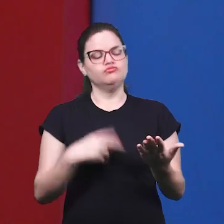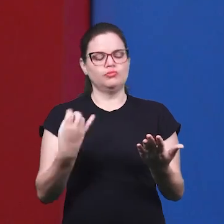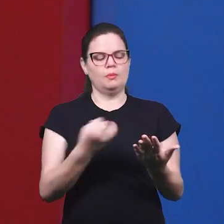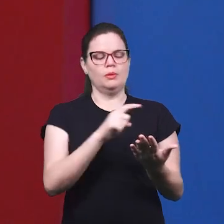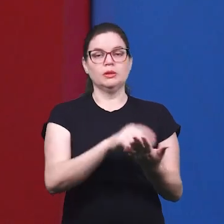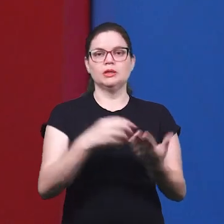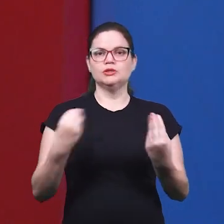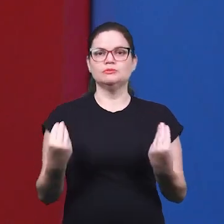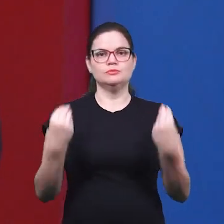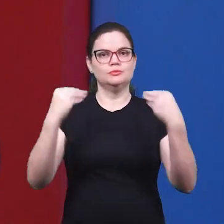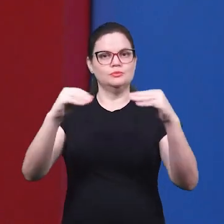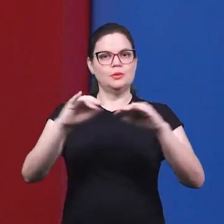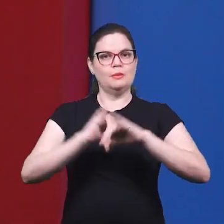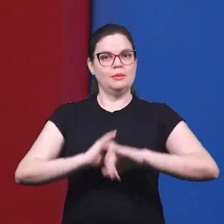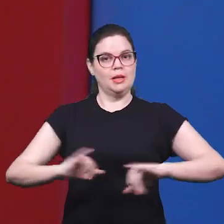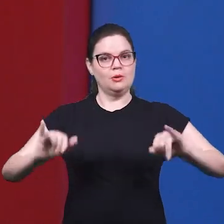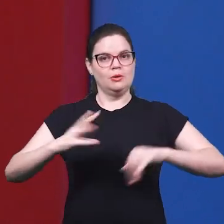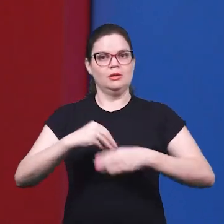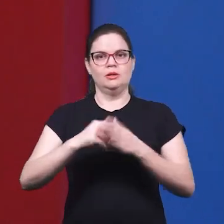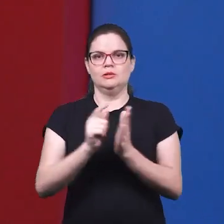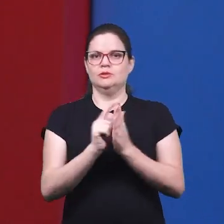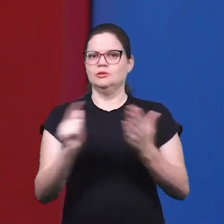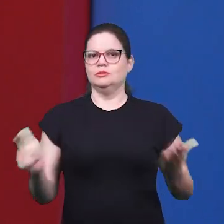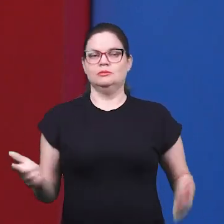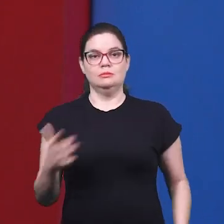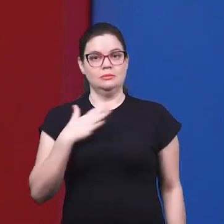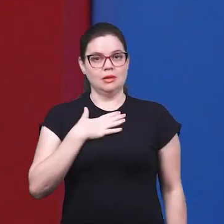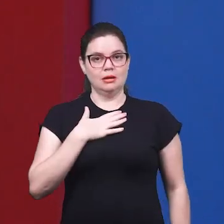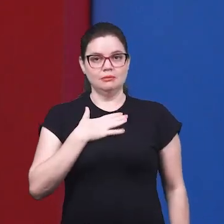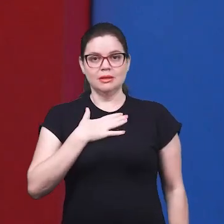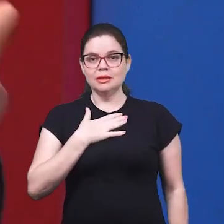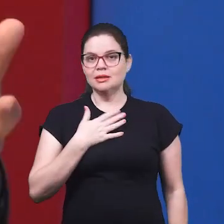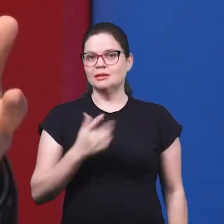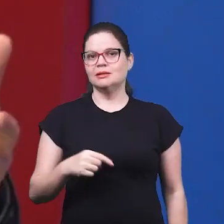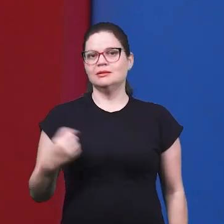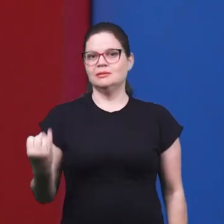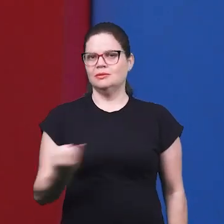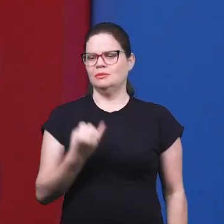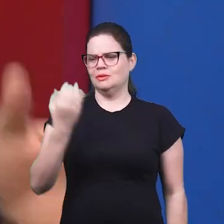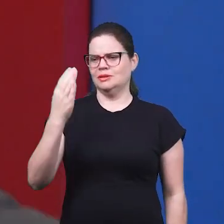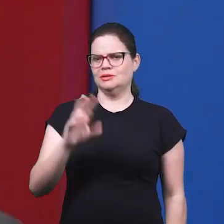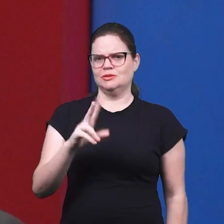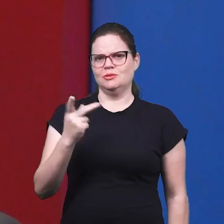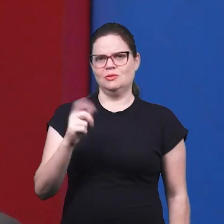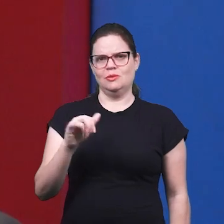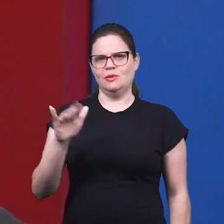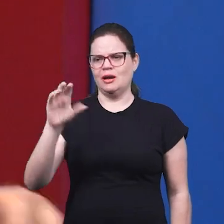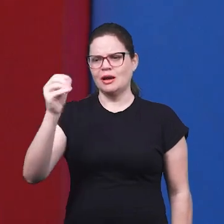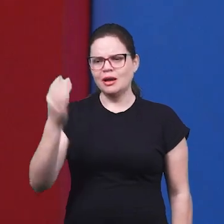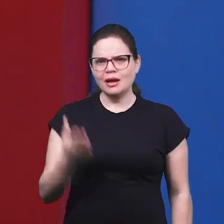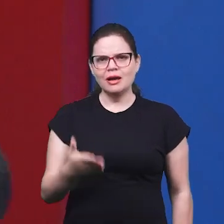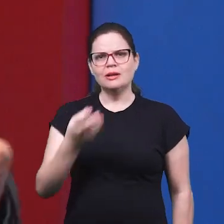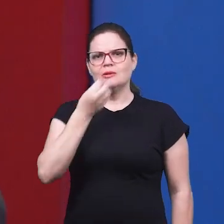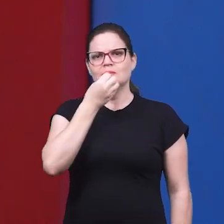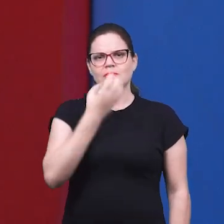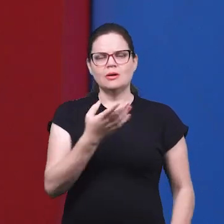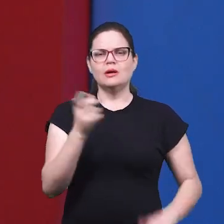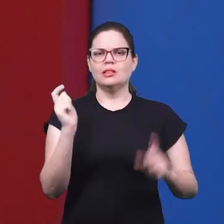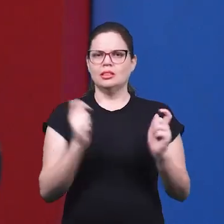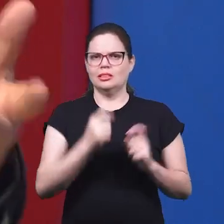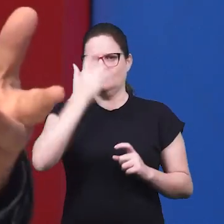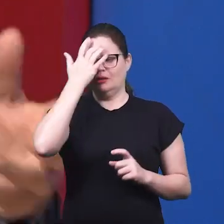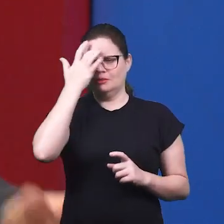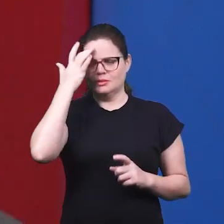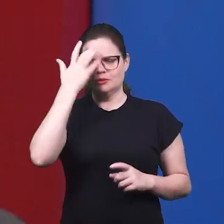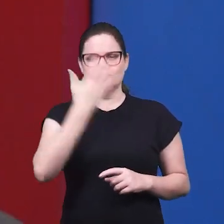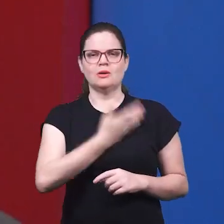informação gerou para mim ali para mim a pessoa do Hélio Doria sempre foi uma pessoa acessível,